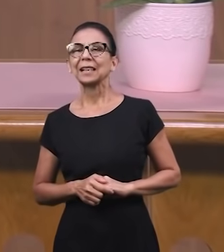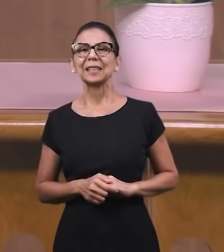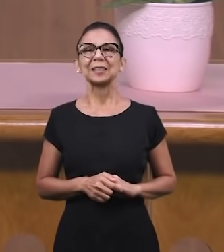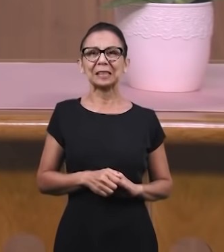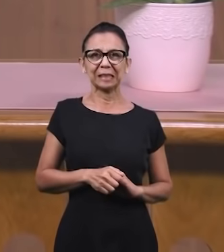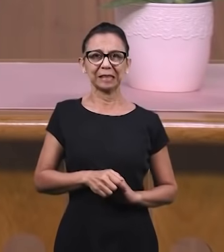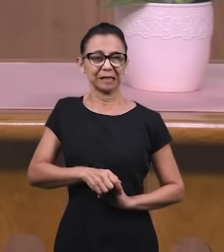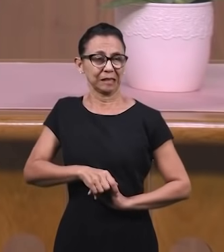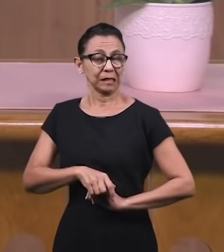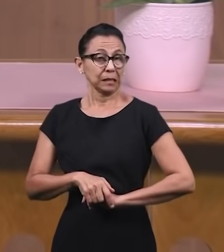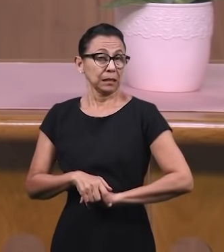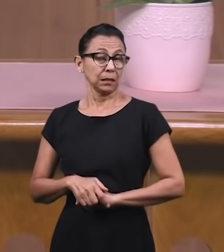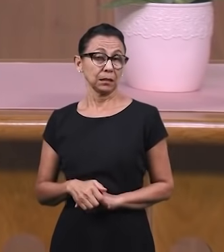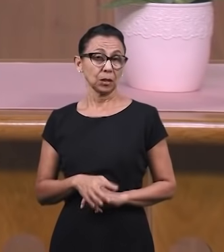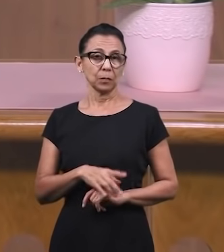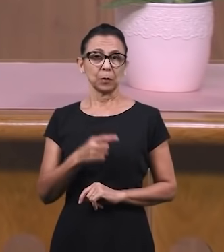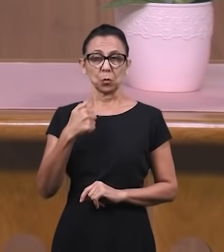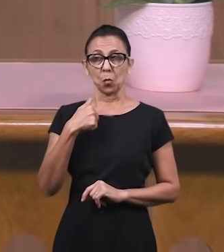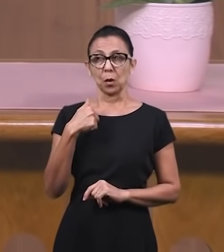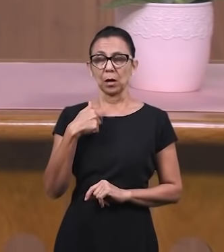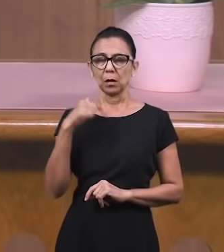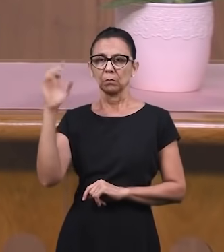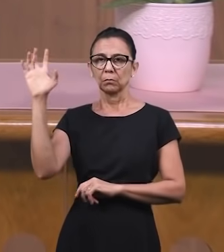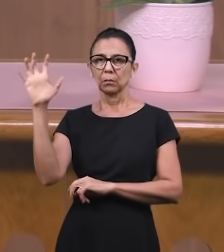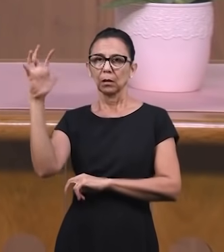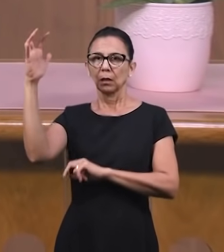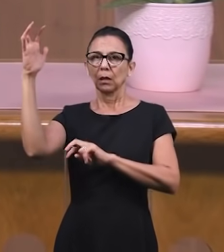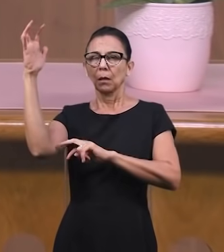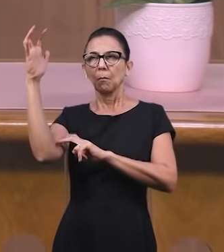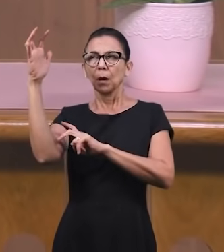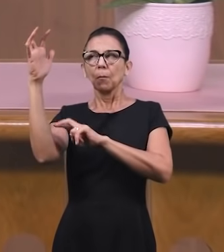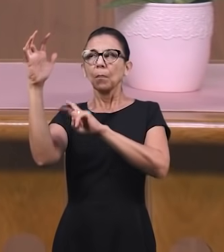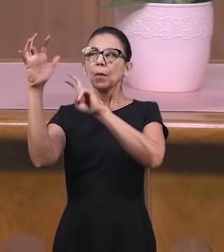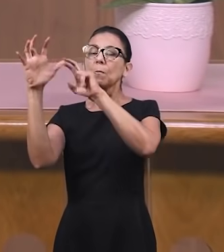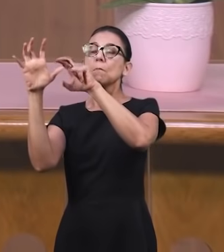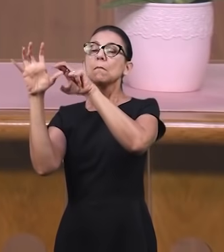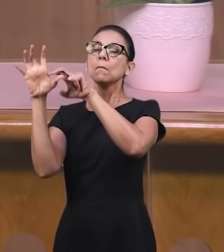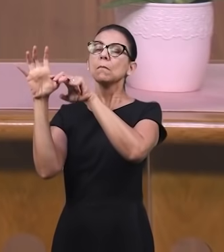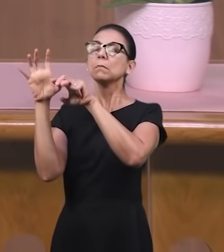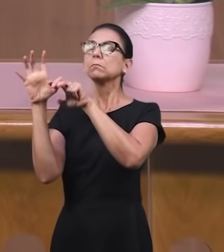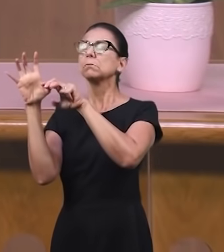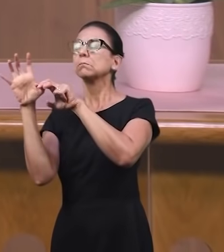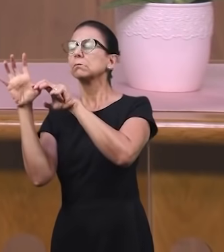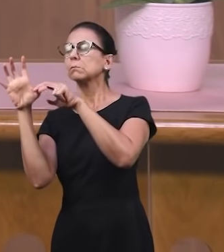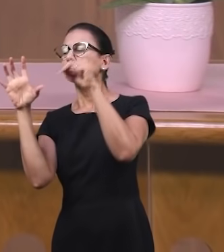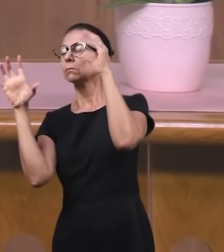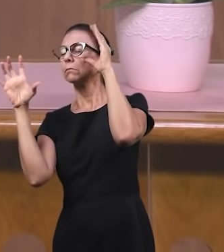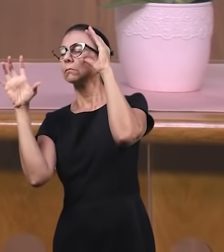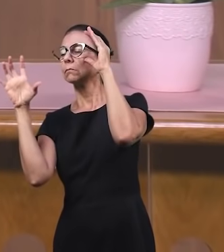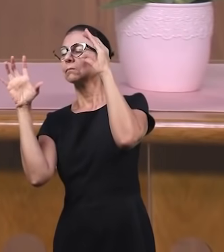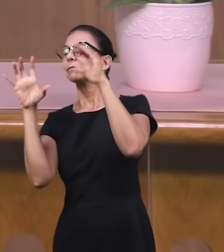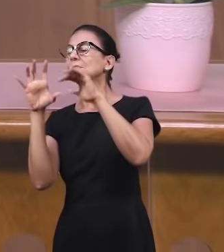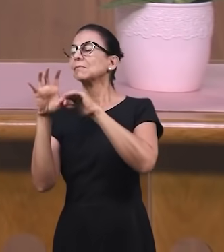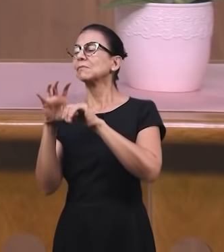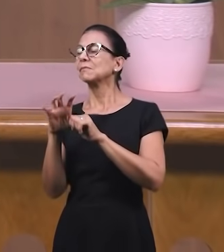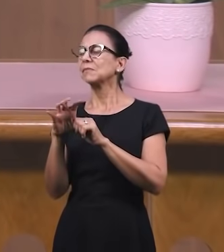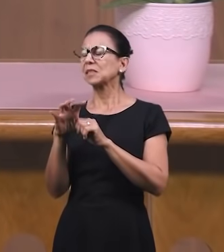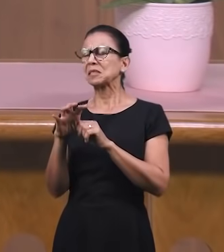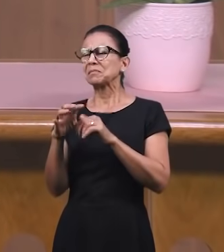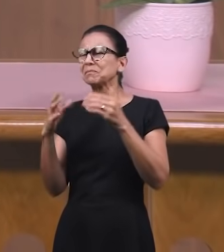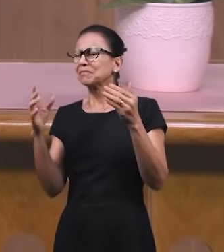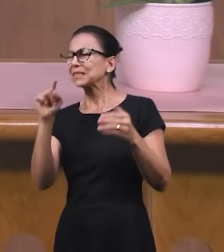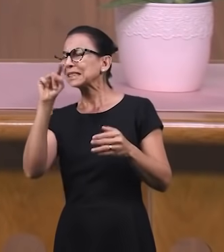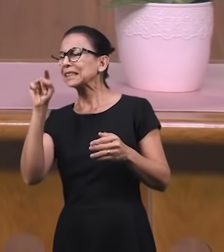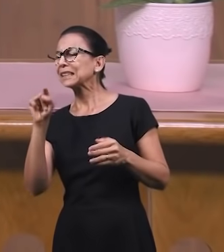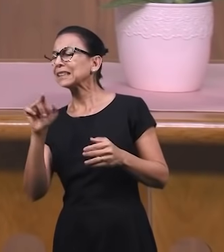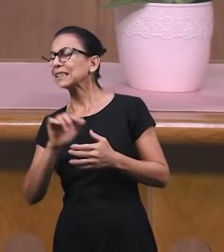aquela sua posição era uma posição que ninguém podia ver, mas Jesus podia ver. Jesus o conhecia pelo nome. Ele não